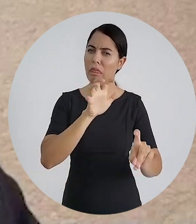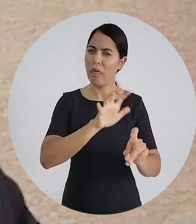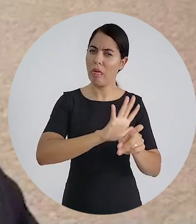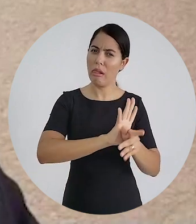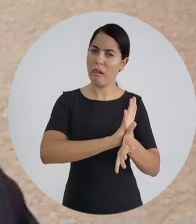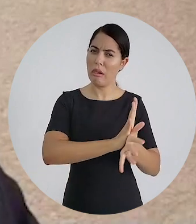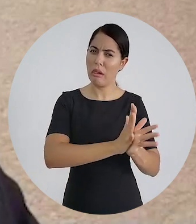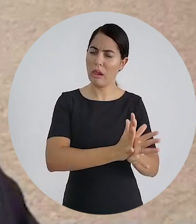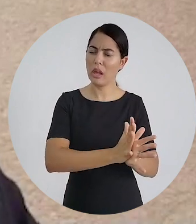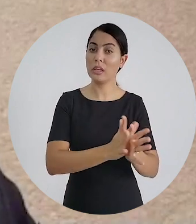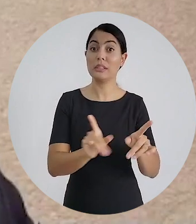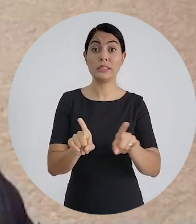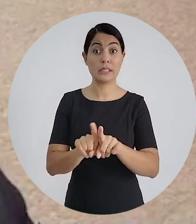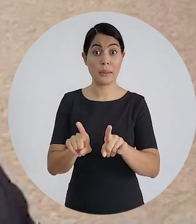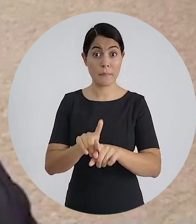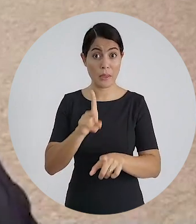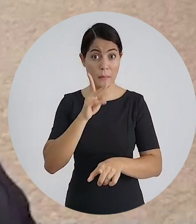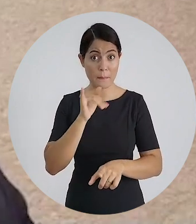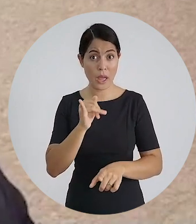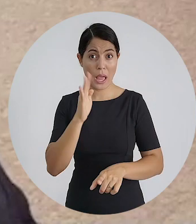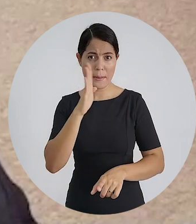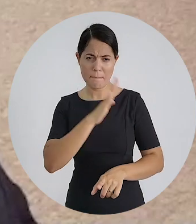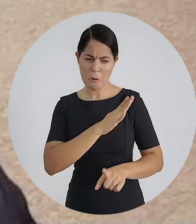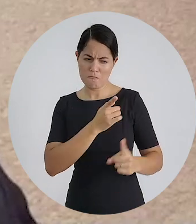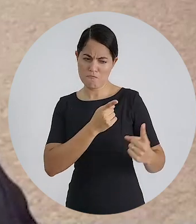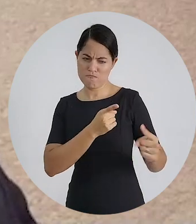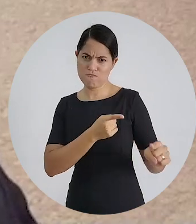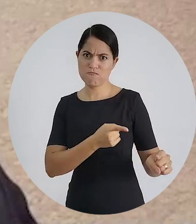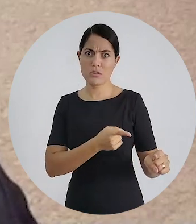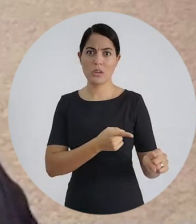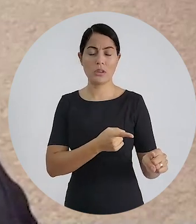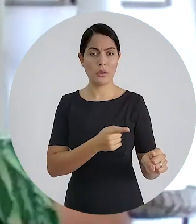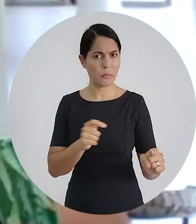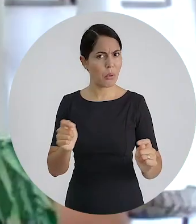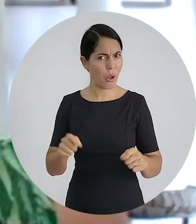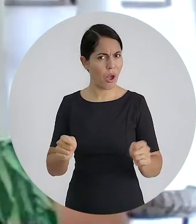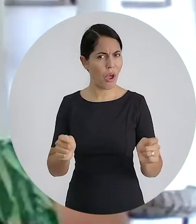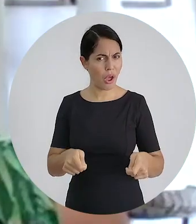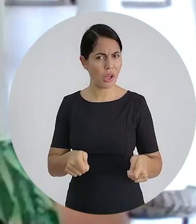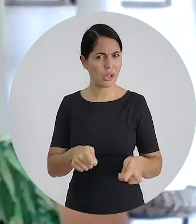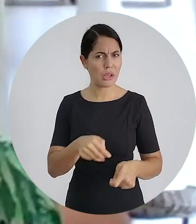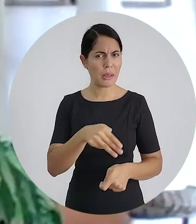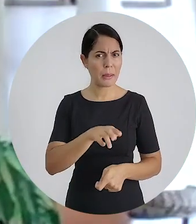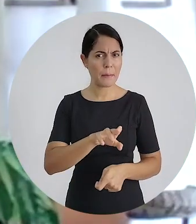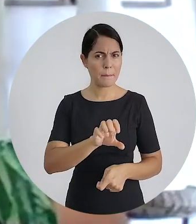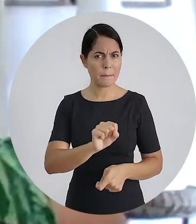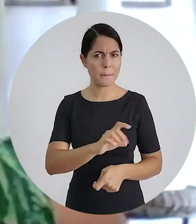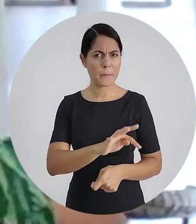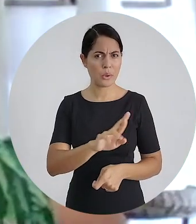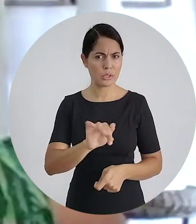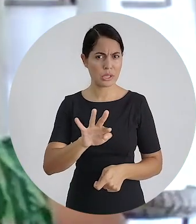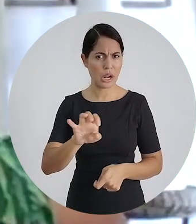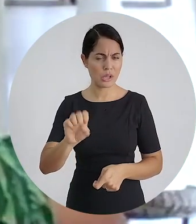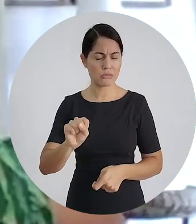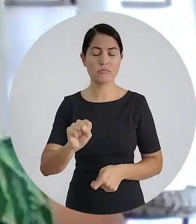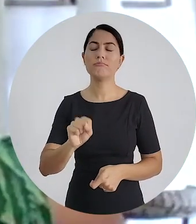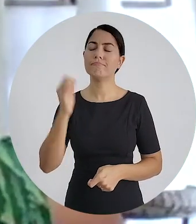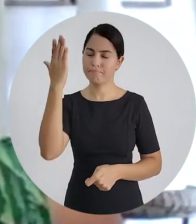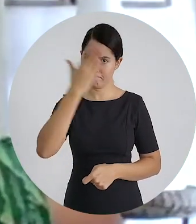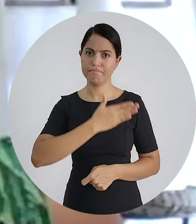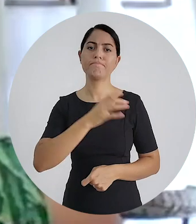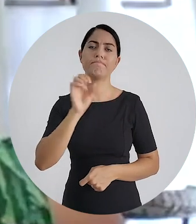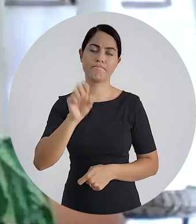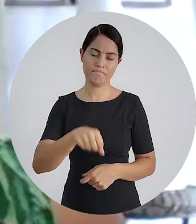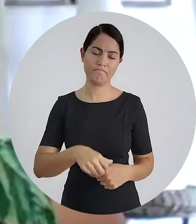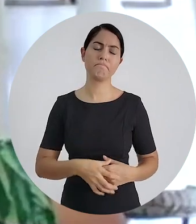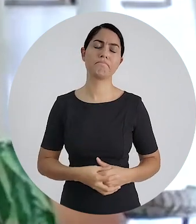de indiciamento do pai também por maus tratos? Com certeza. Essa é uma situação de maus